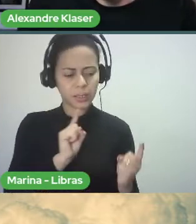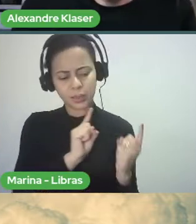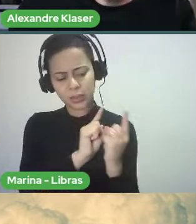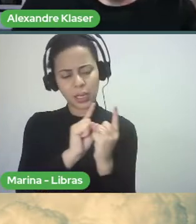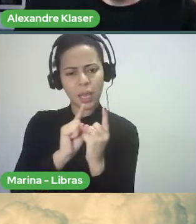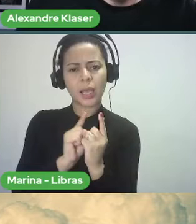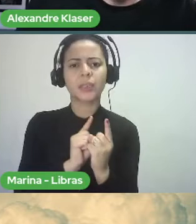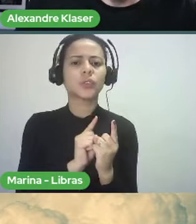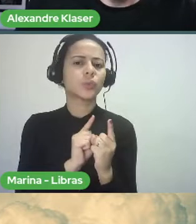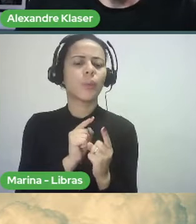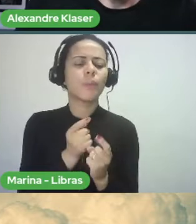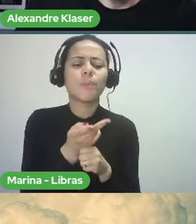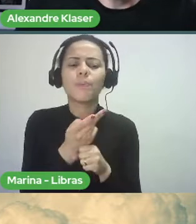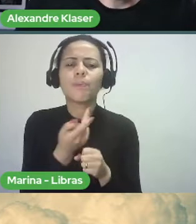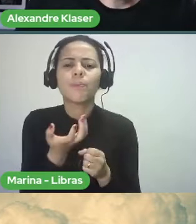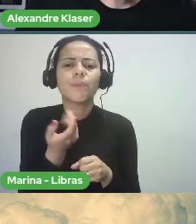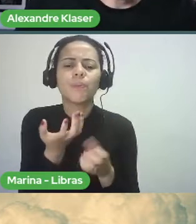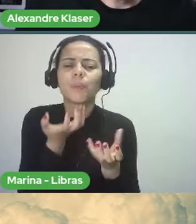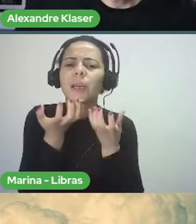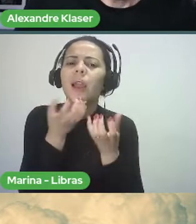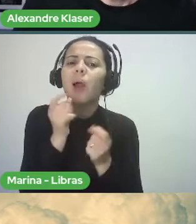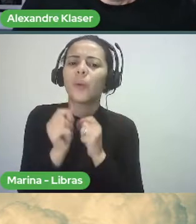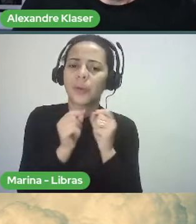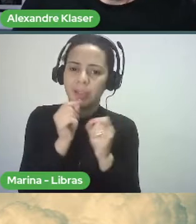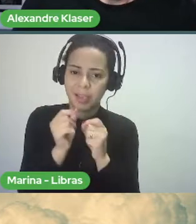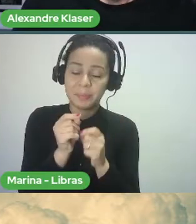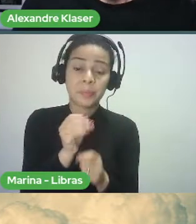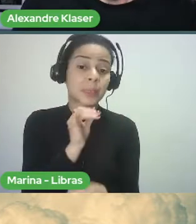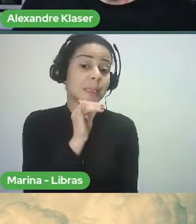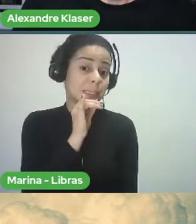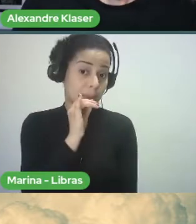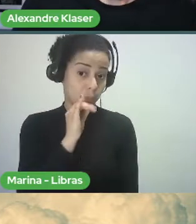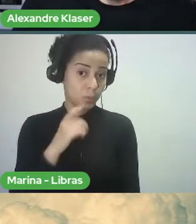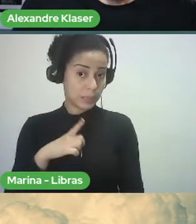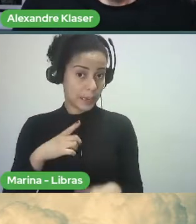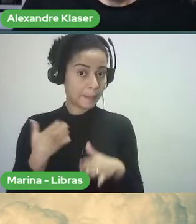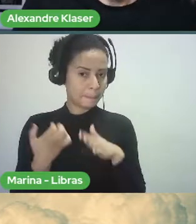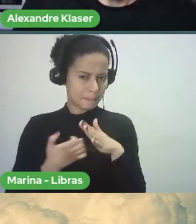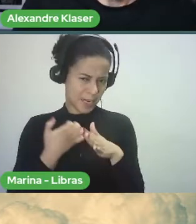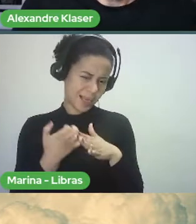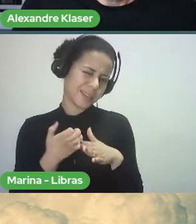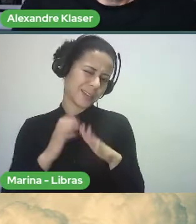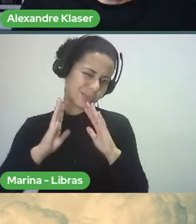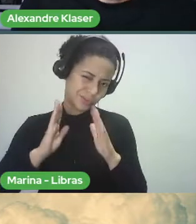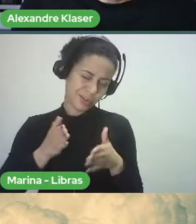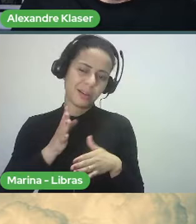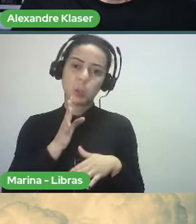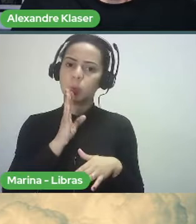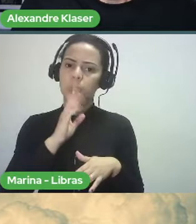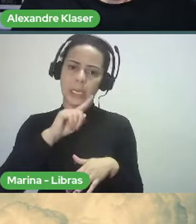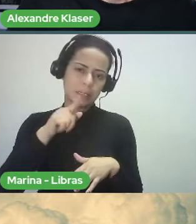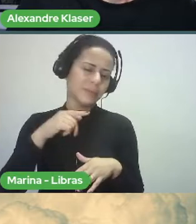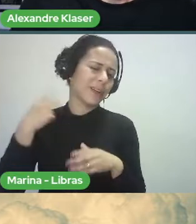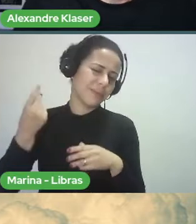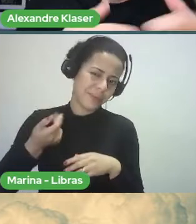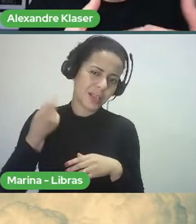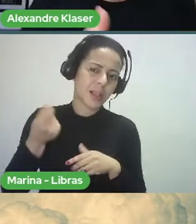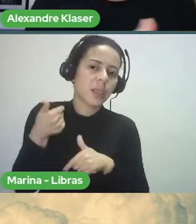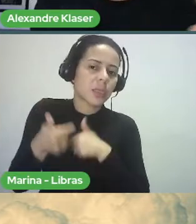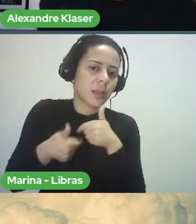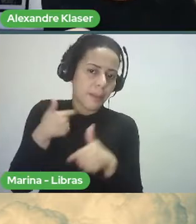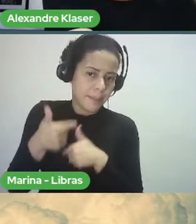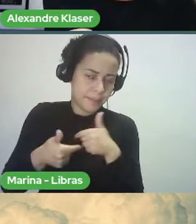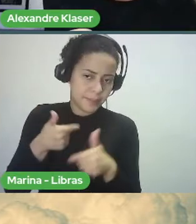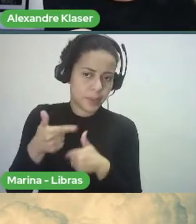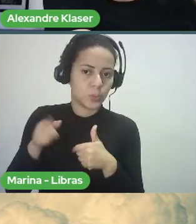hoje fazem isso. A gente tem um caso de uma empresa que a gente está trabalhando ainda, ela é uma empresa muito clássica, muito tradicional, e ela começou basicamente a sentir